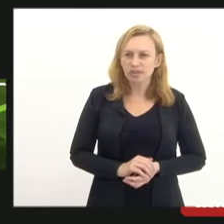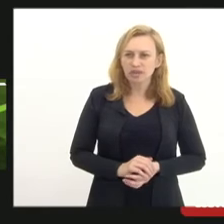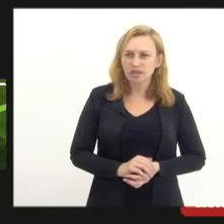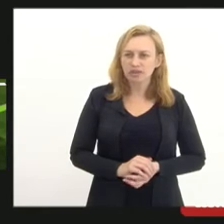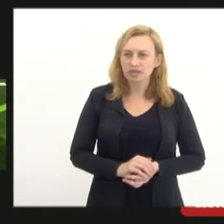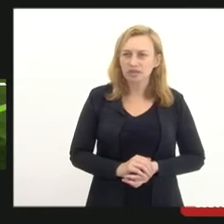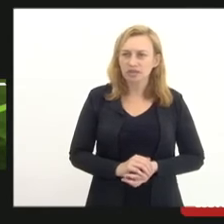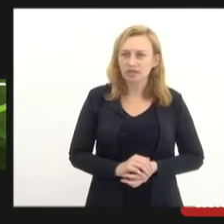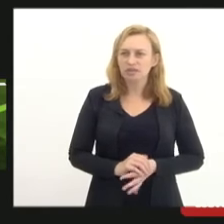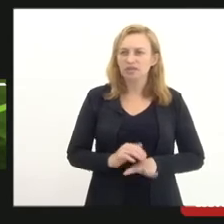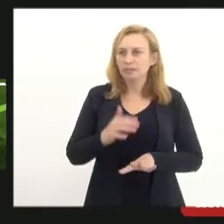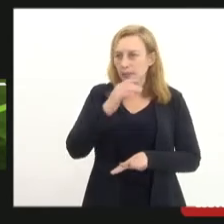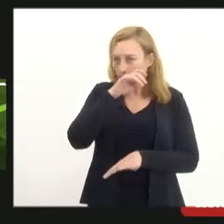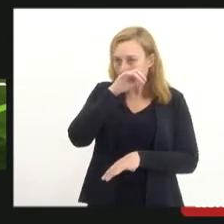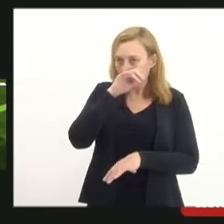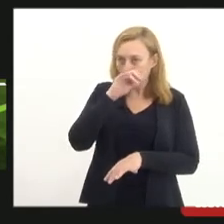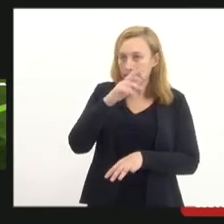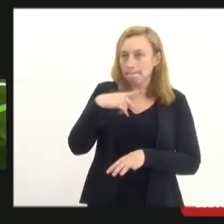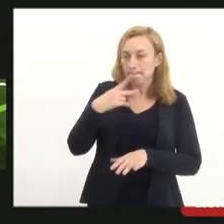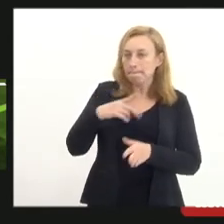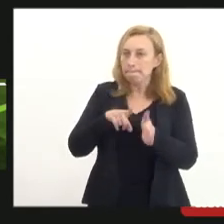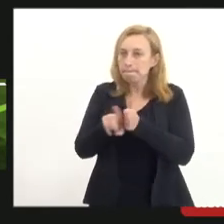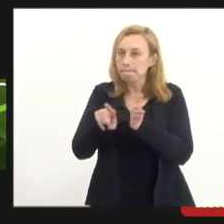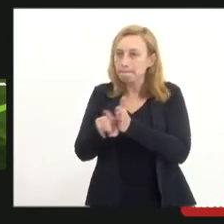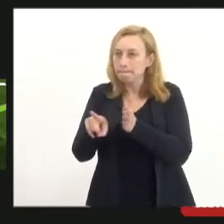te esgotar aí de perguntas,